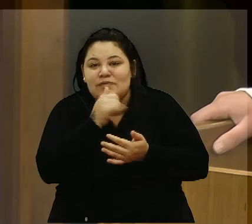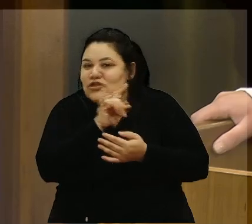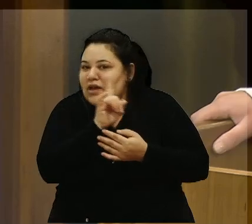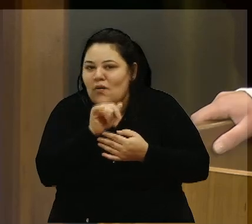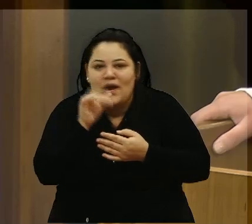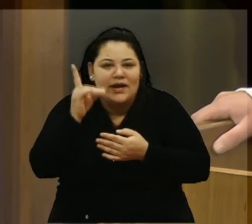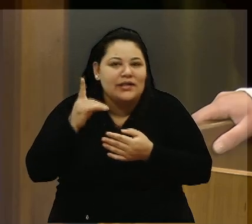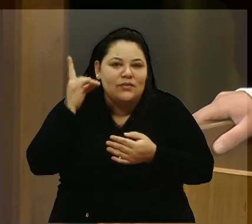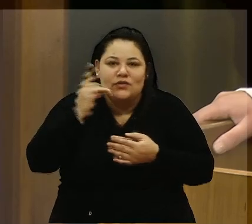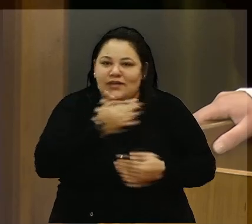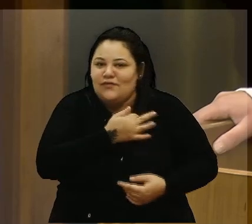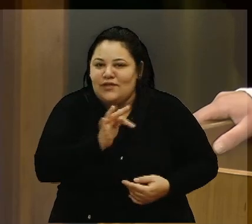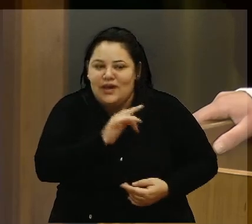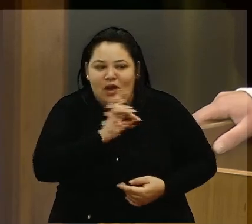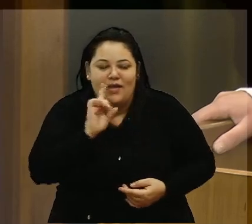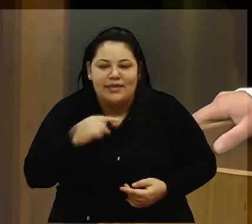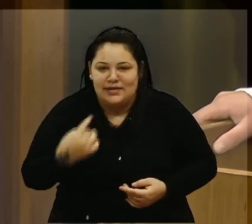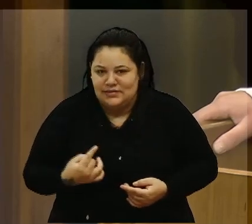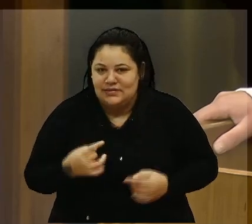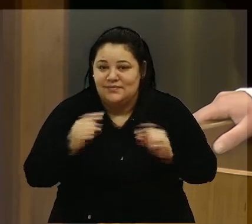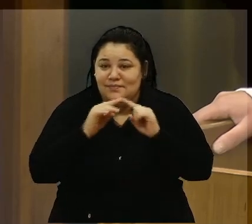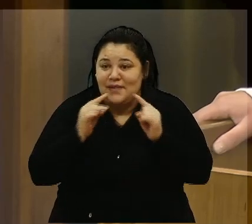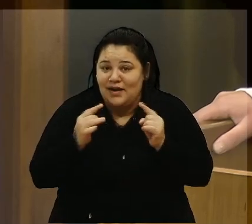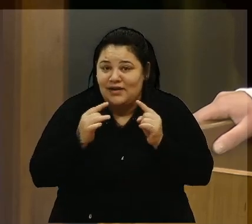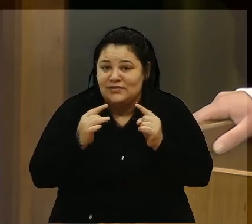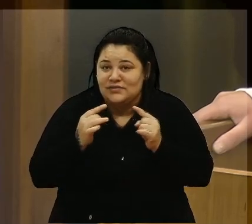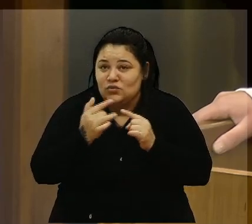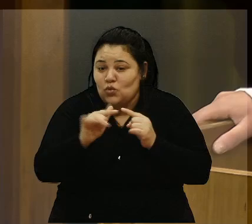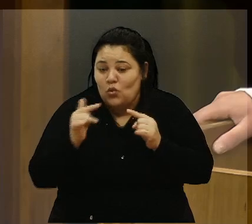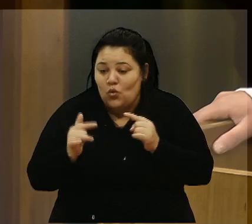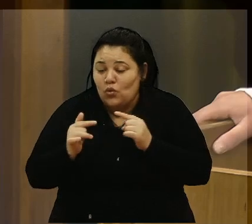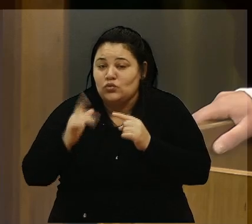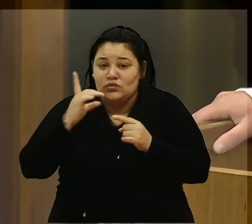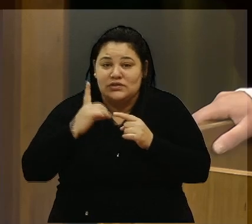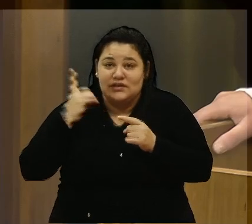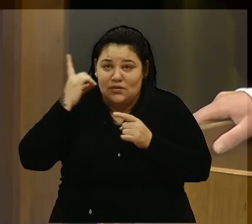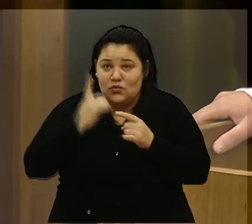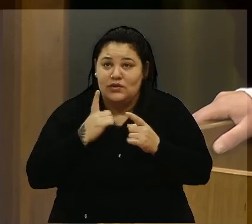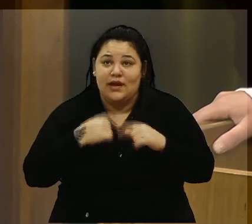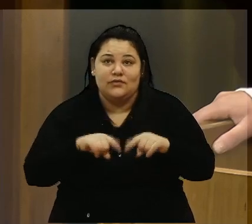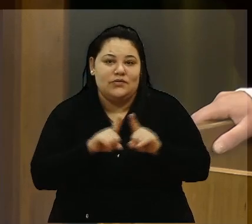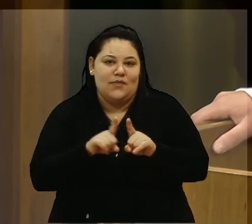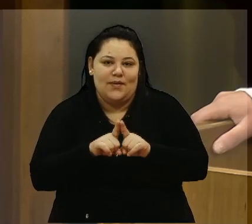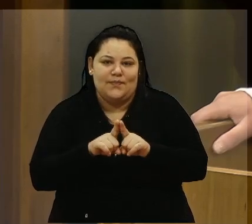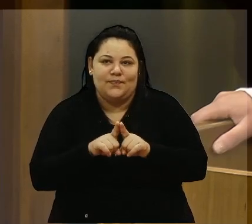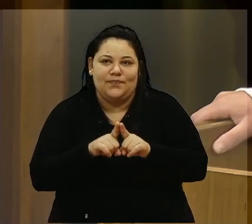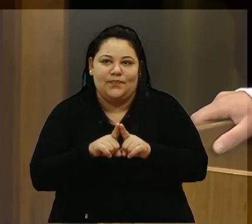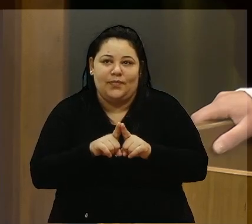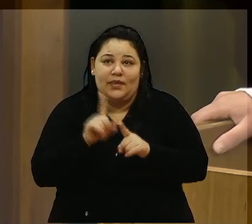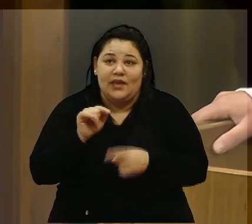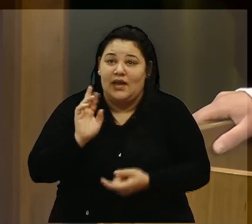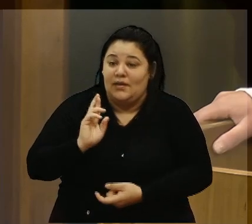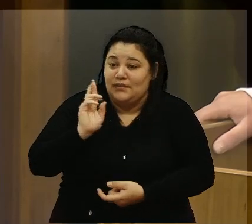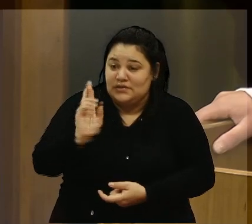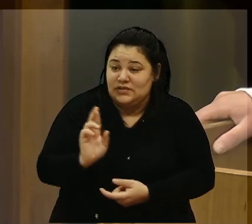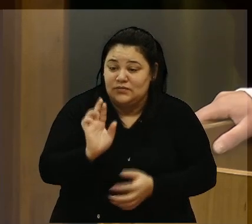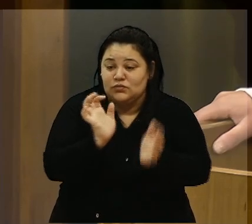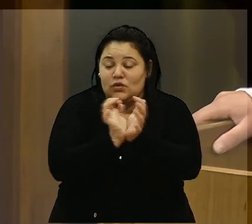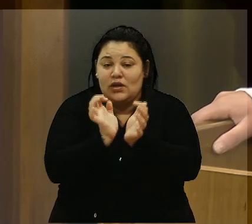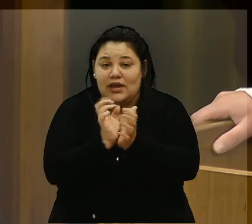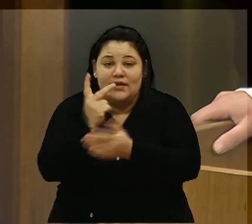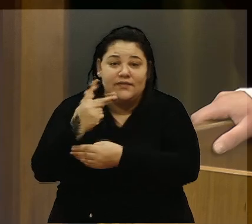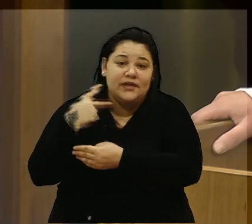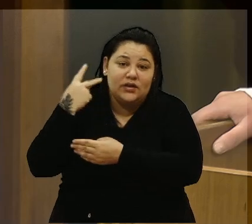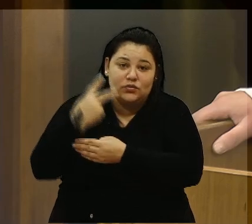deputada federal Denise Pessoa, mas com vários outros deputados que são representados pelos colegas